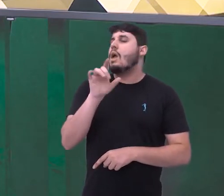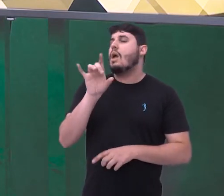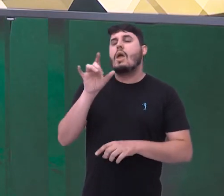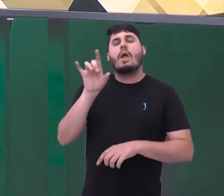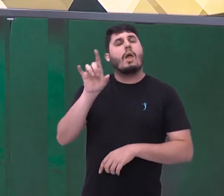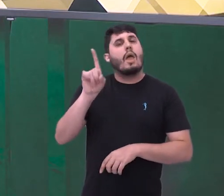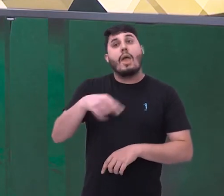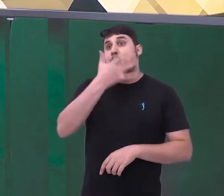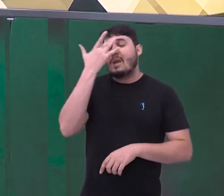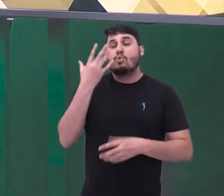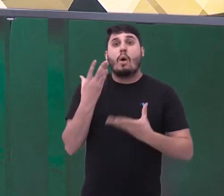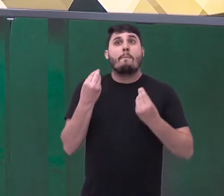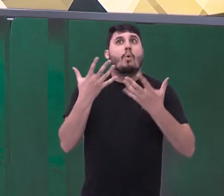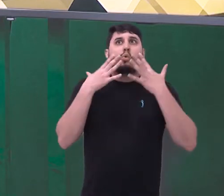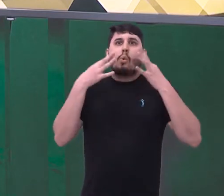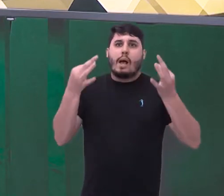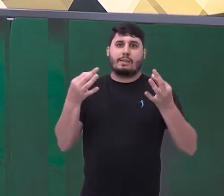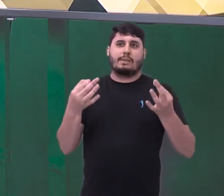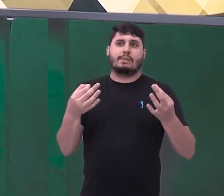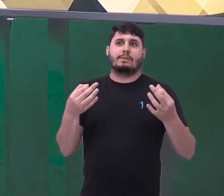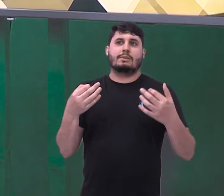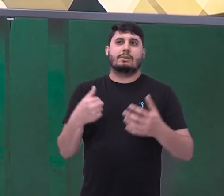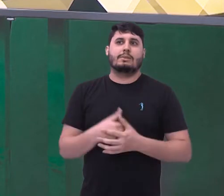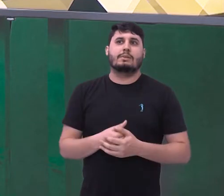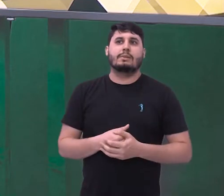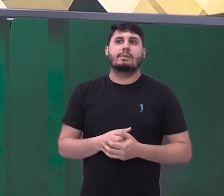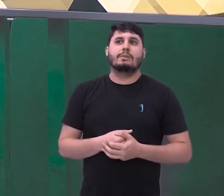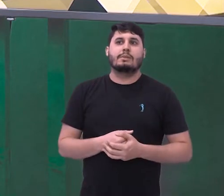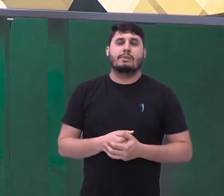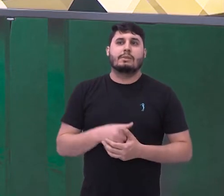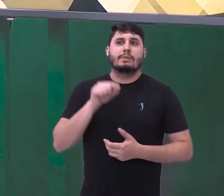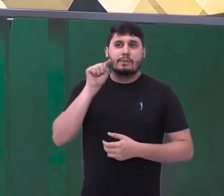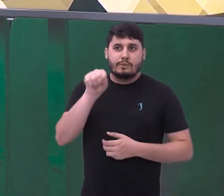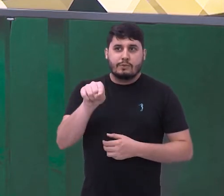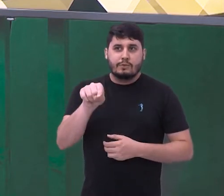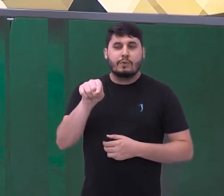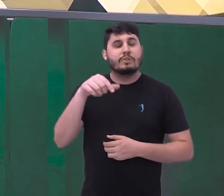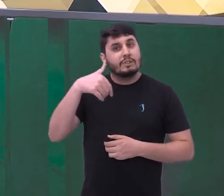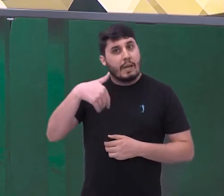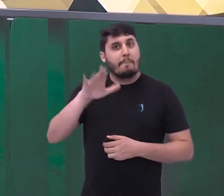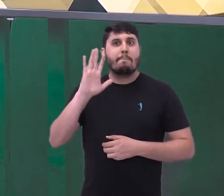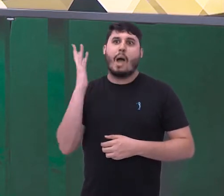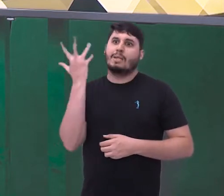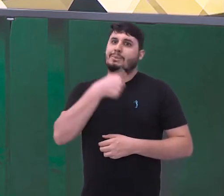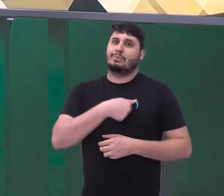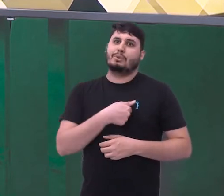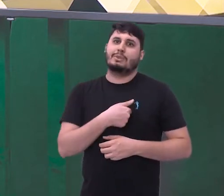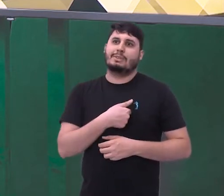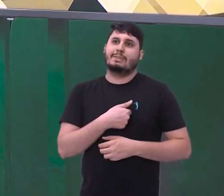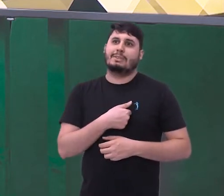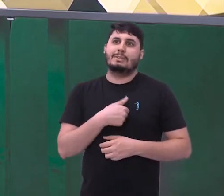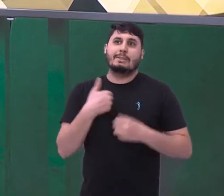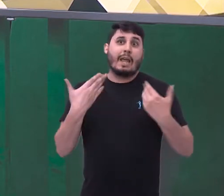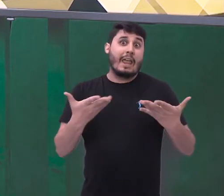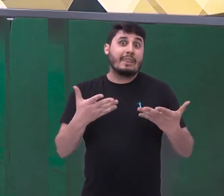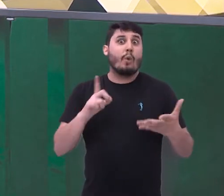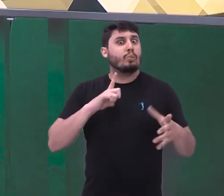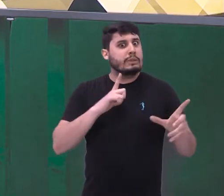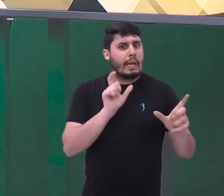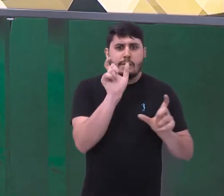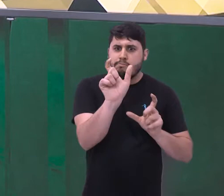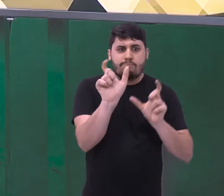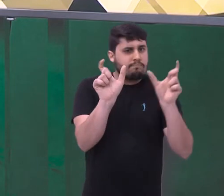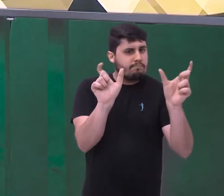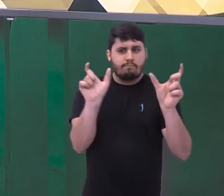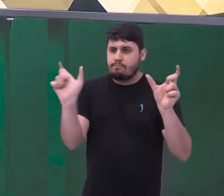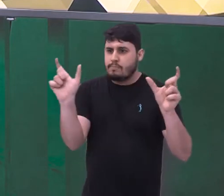pessoa muito atenciosa. Dessa maneira, você fica muito mais linda, olha. Porque, dessa maneira,